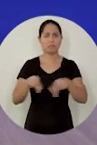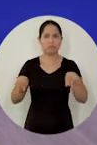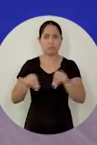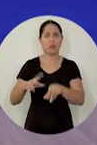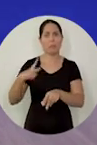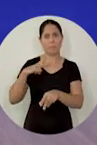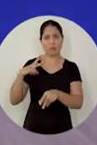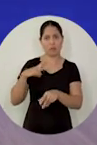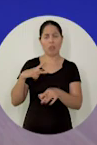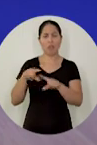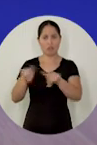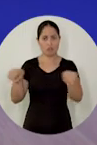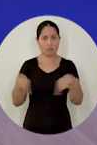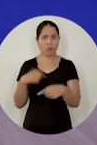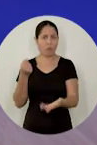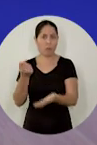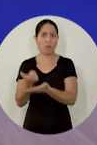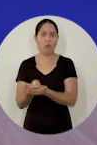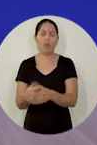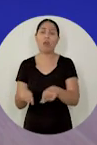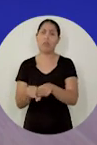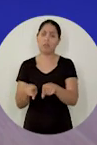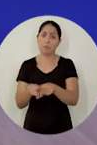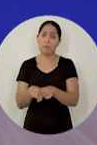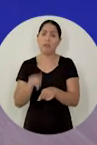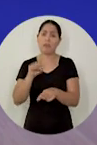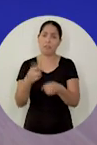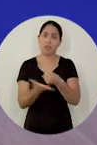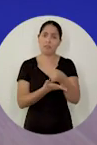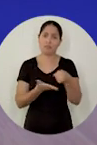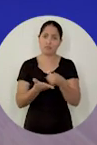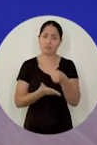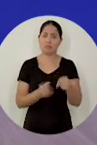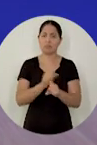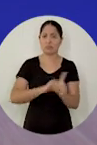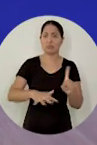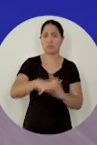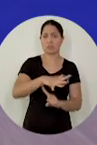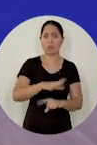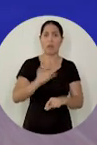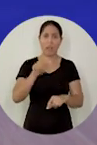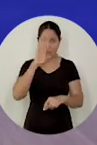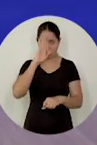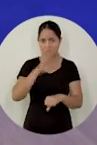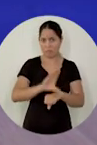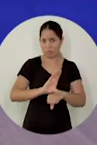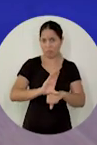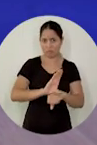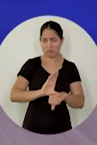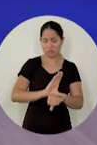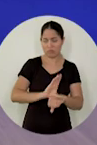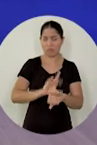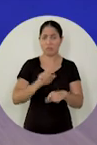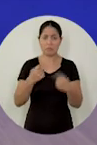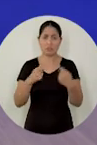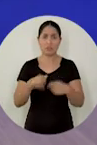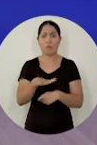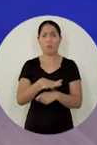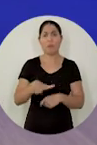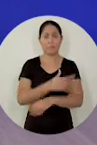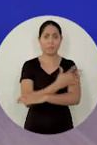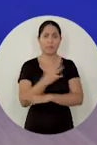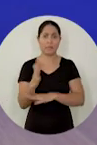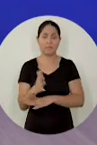terra, condicionada pela sua função social, que é um princípio constitucional e deve ser a meta de qualquer governo. em relação